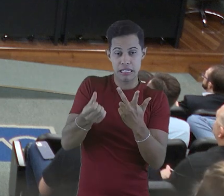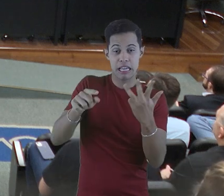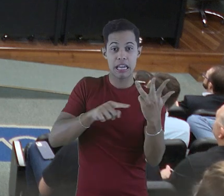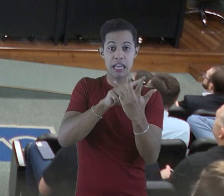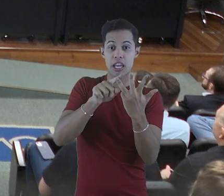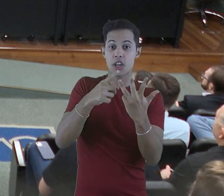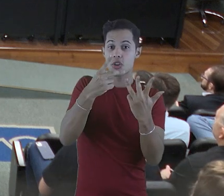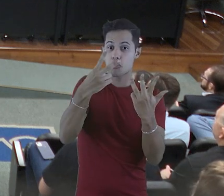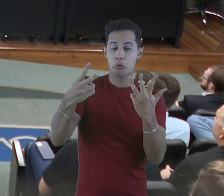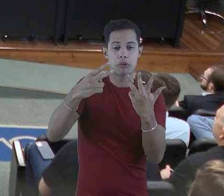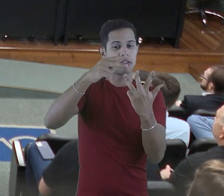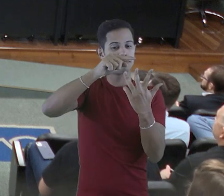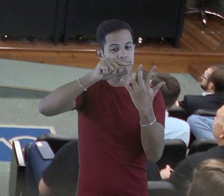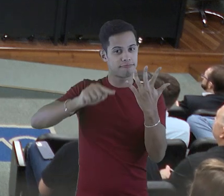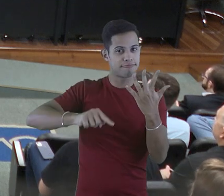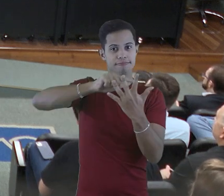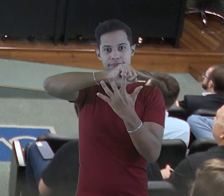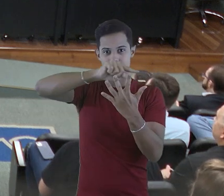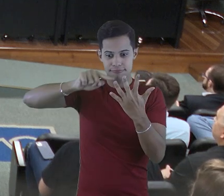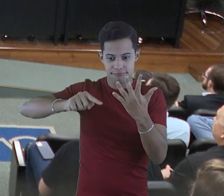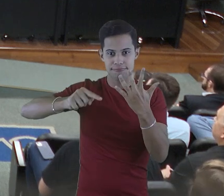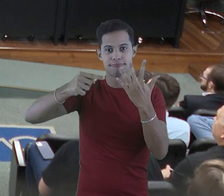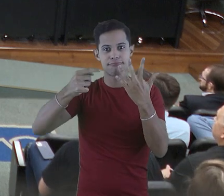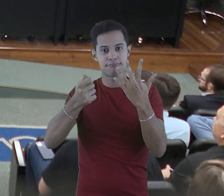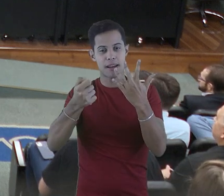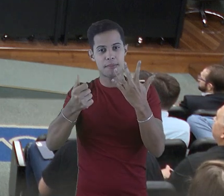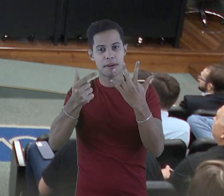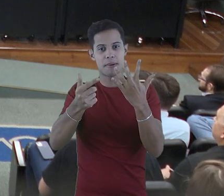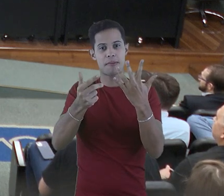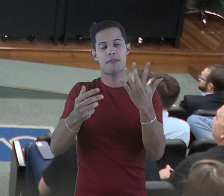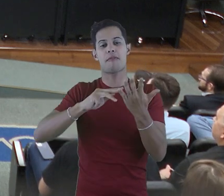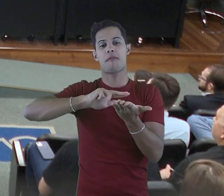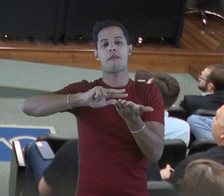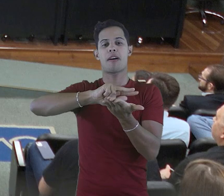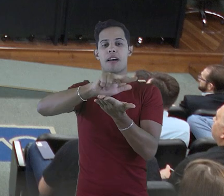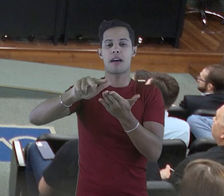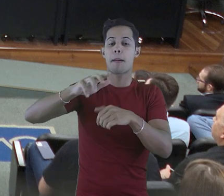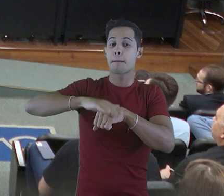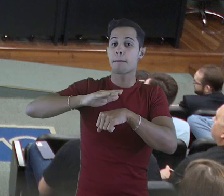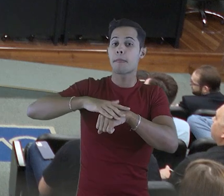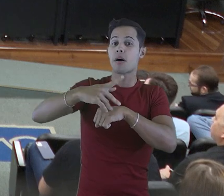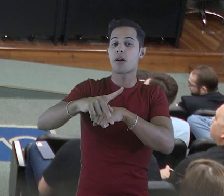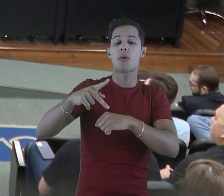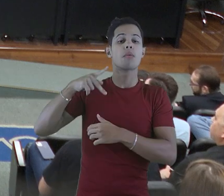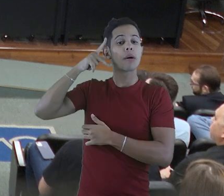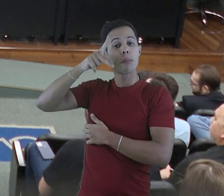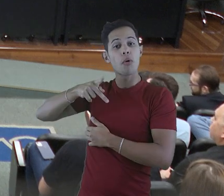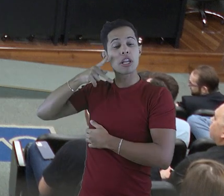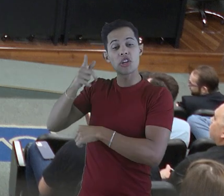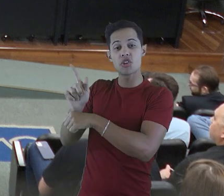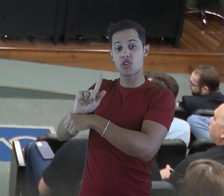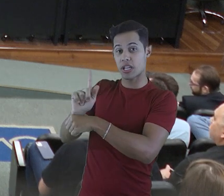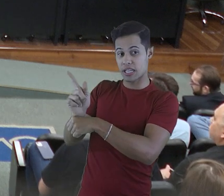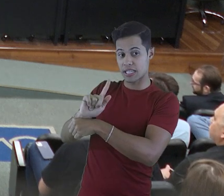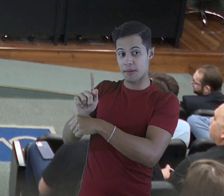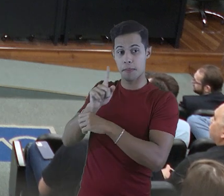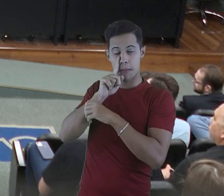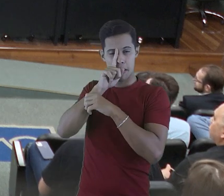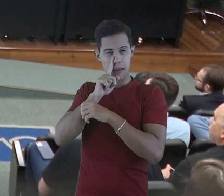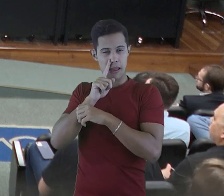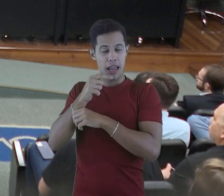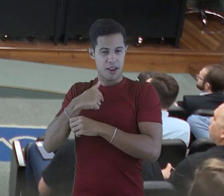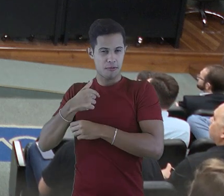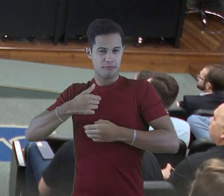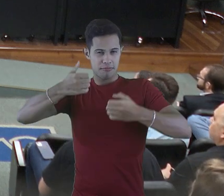e aí vocês na política de gerenciamento de risco veja eu estou falando tudo isso isso é o que vocês deveriam ter para ter o